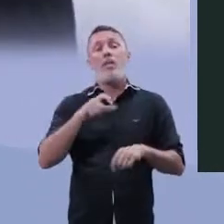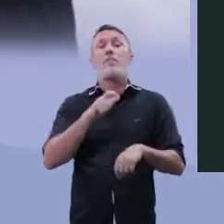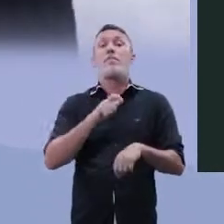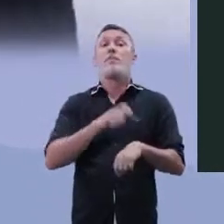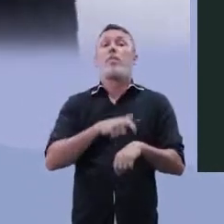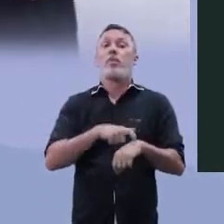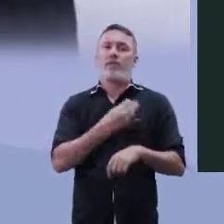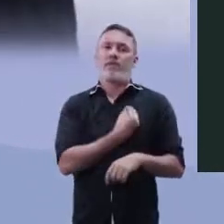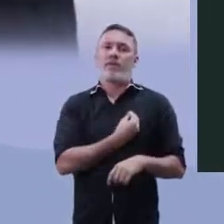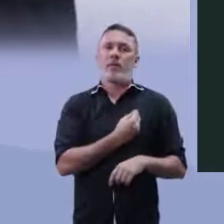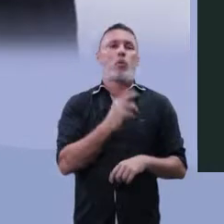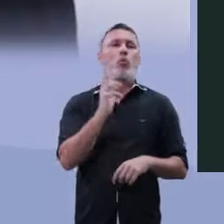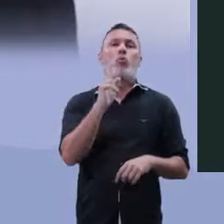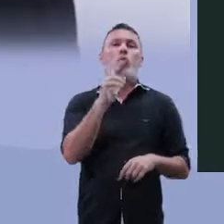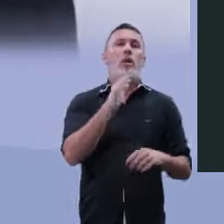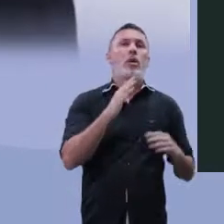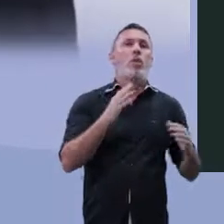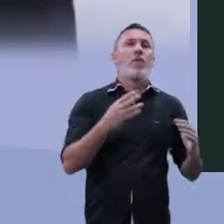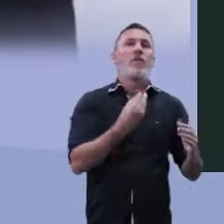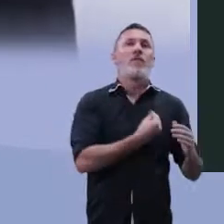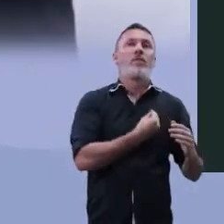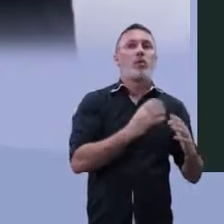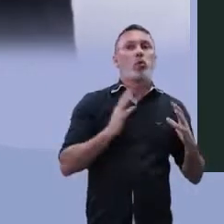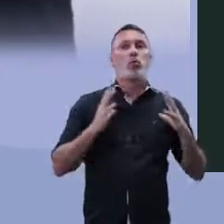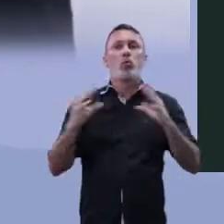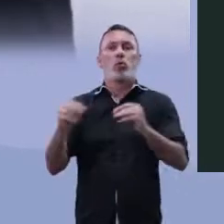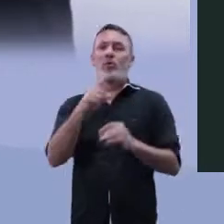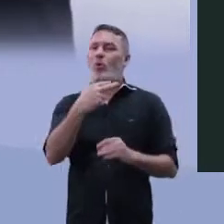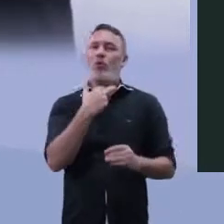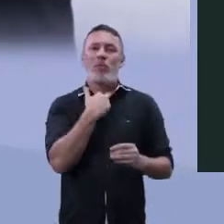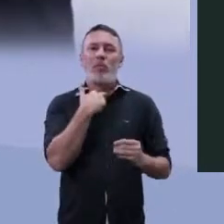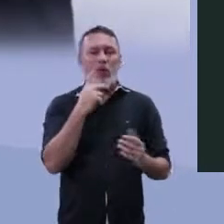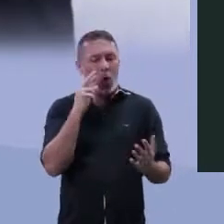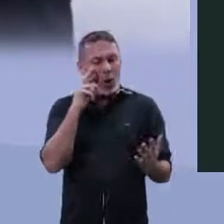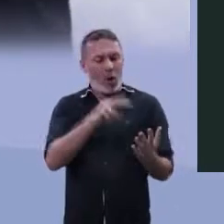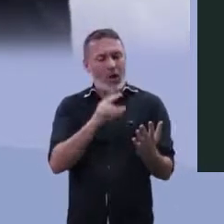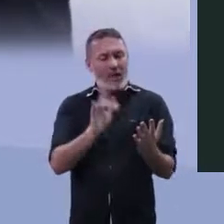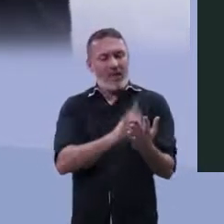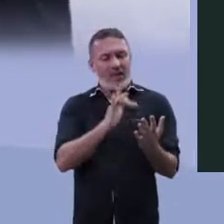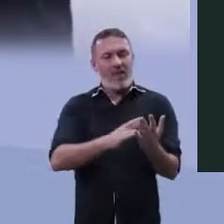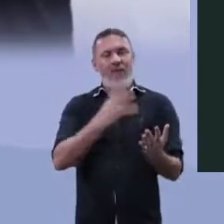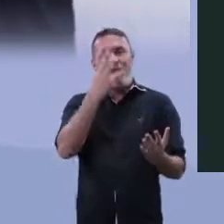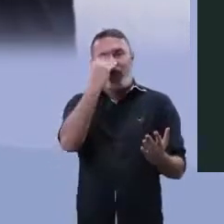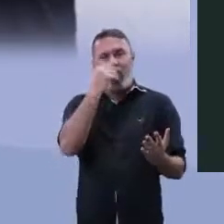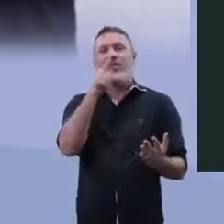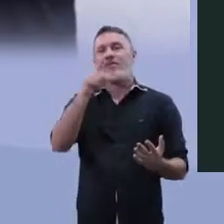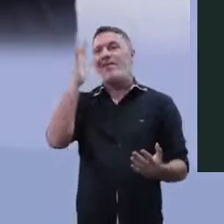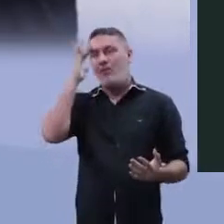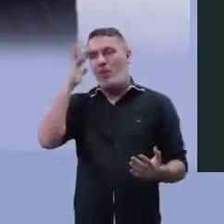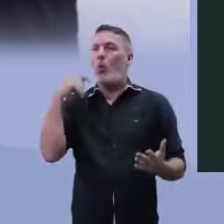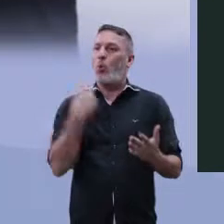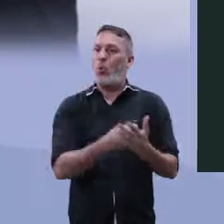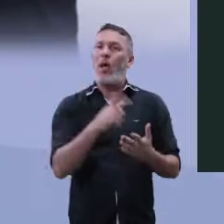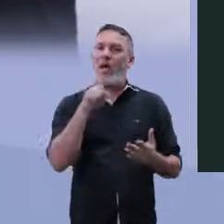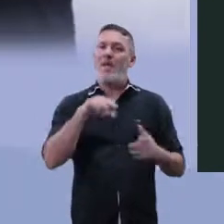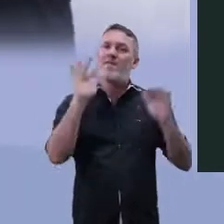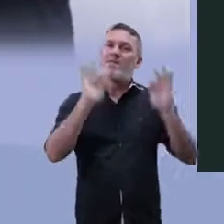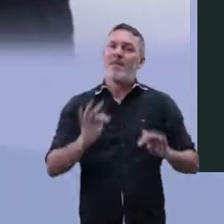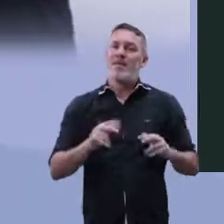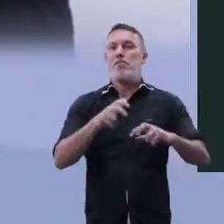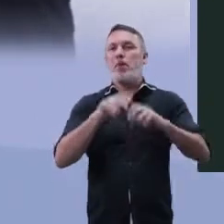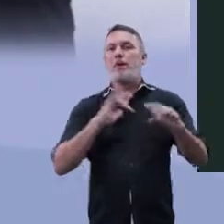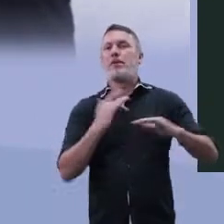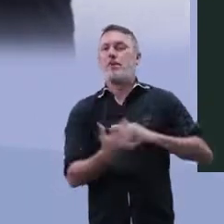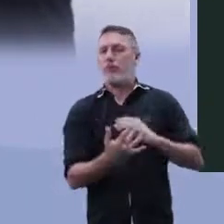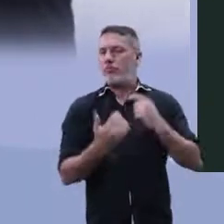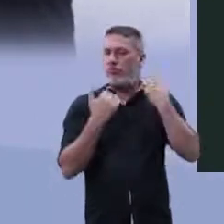representam um instante da vida daquele indivíduo. Então, eu não posso classificar o grau de felicidade de alguém apenas observando as fotos dela,